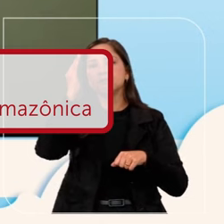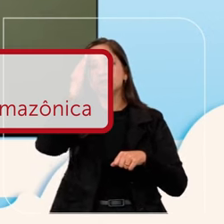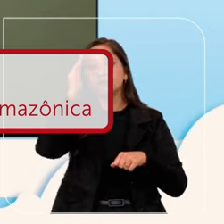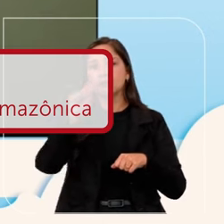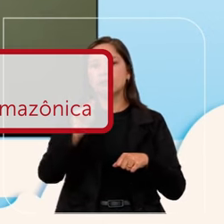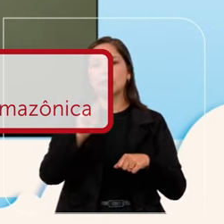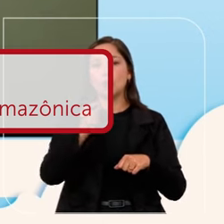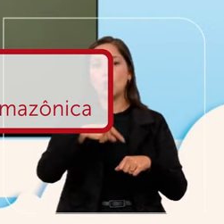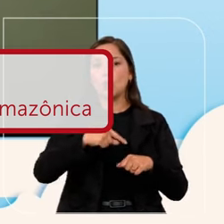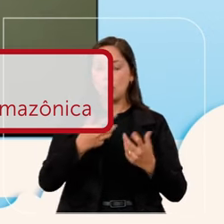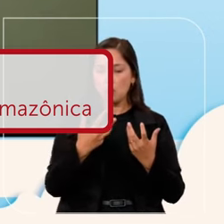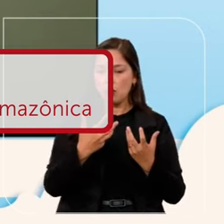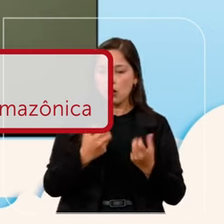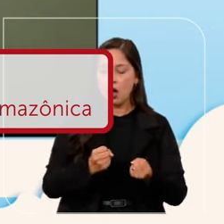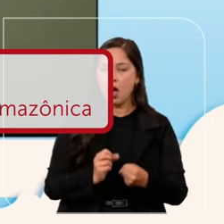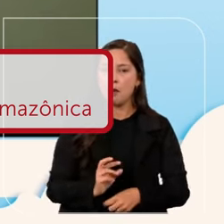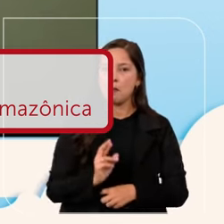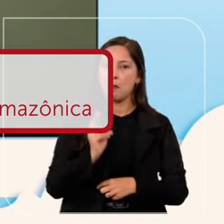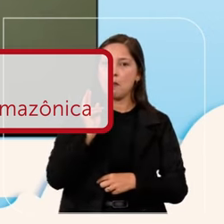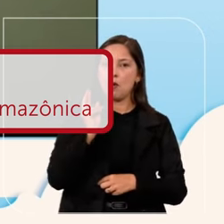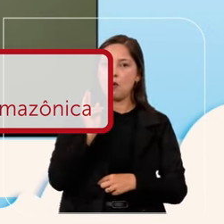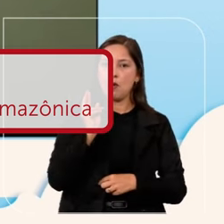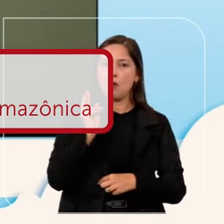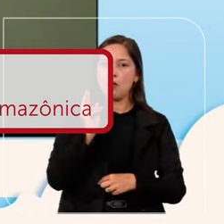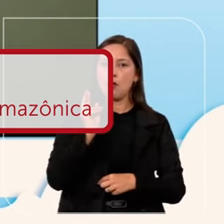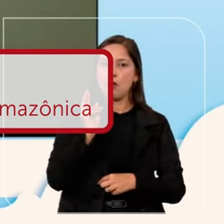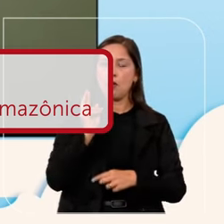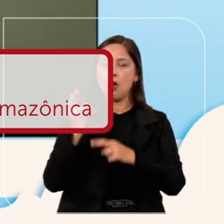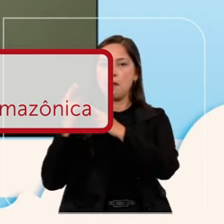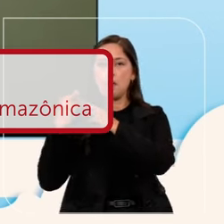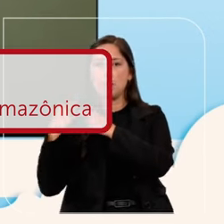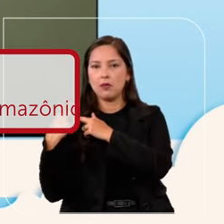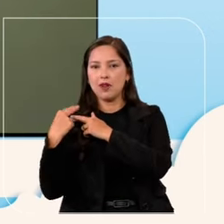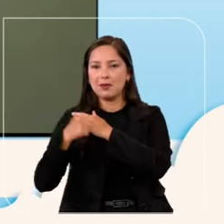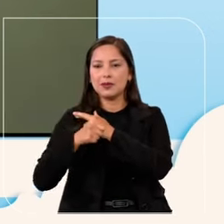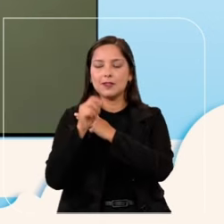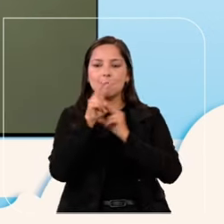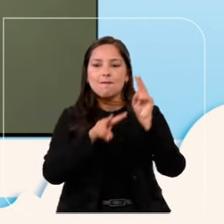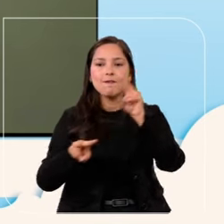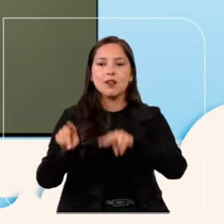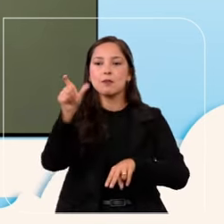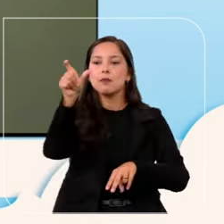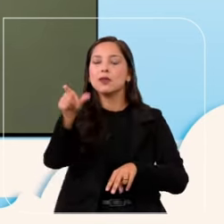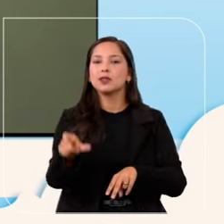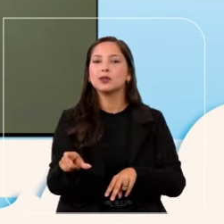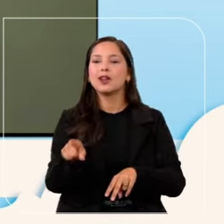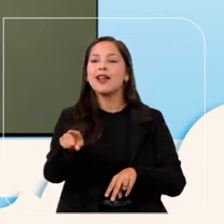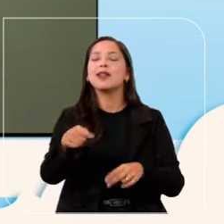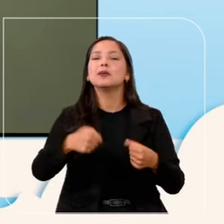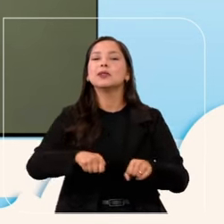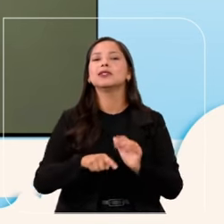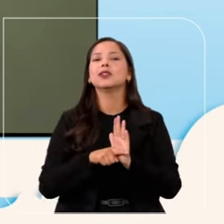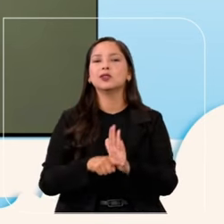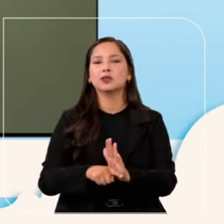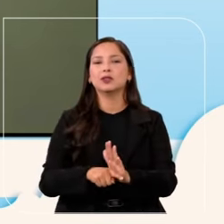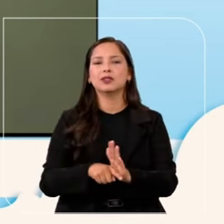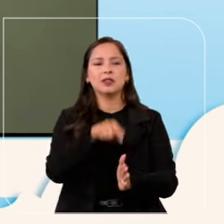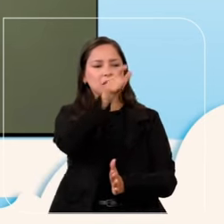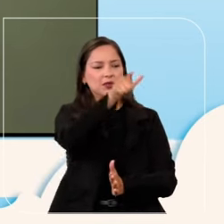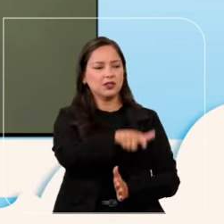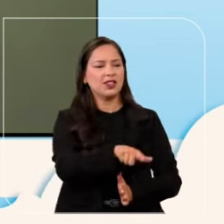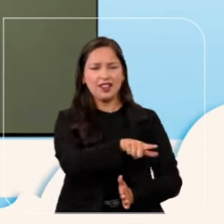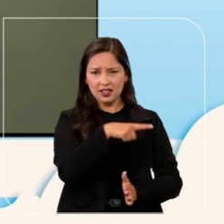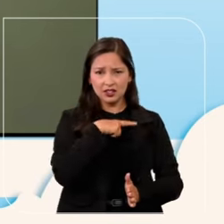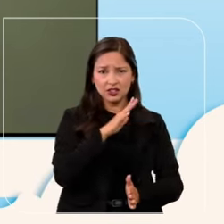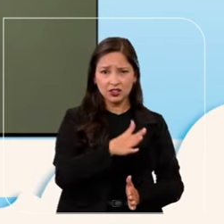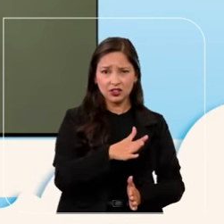tem que olhar para quem precisa e não para quem muito já tem Aliás, quando a gente discute aqui mudanças climáticas, água e